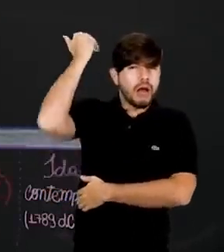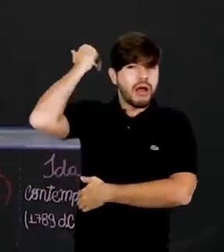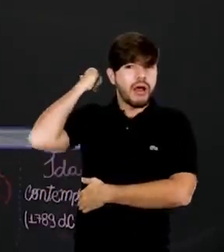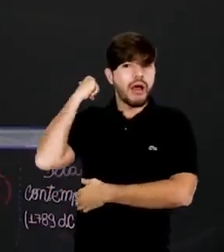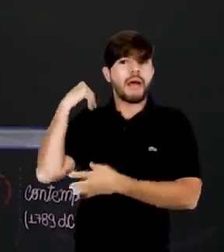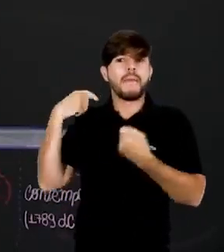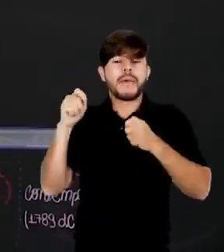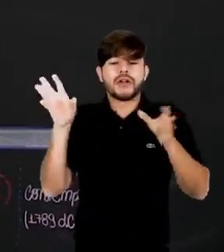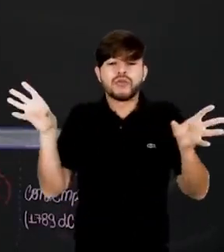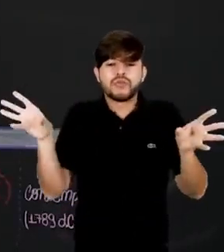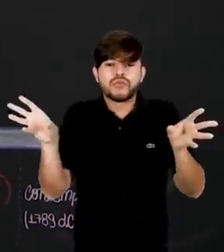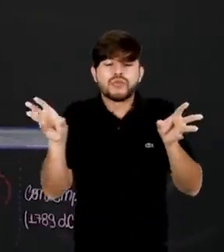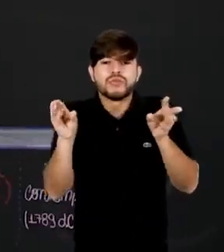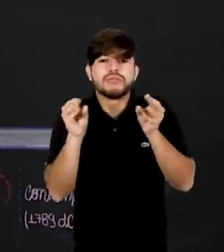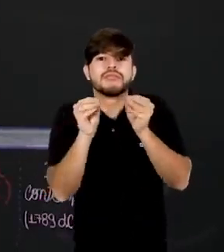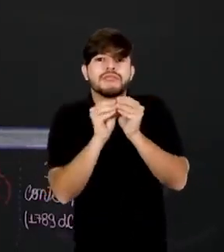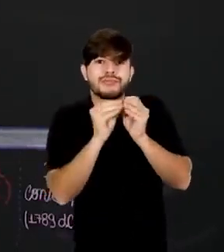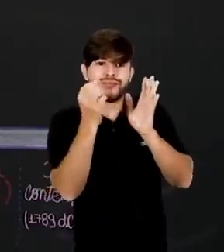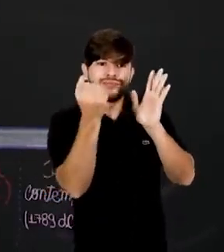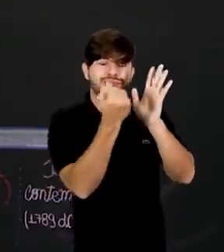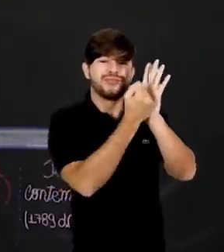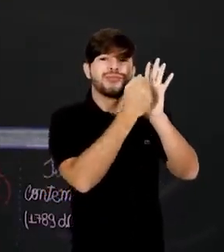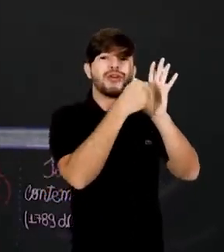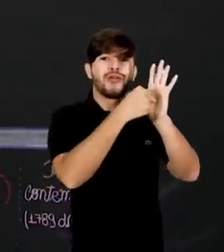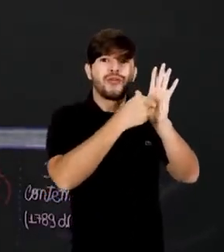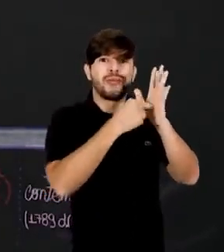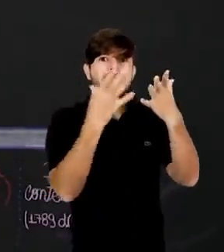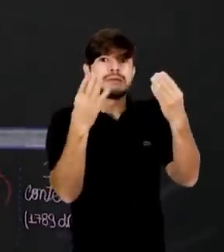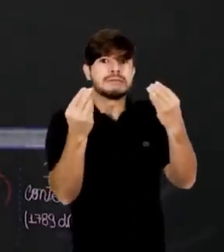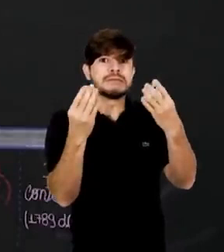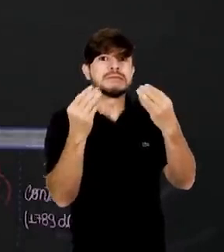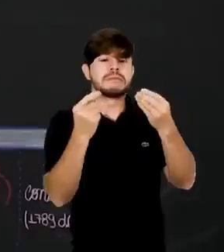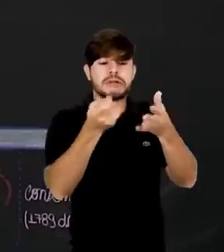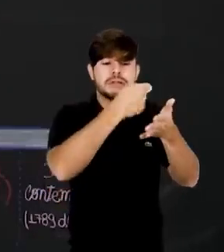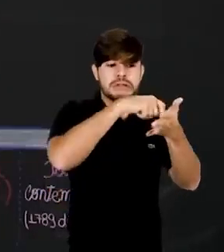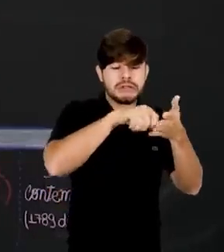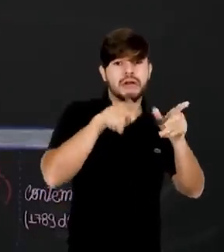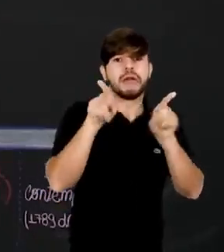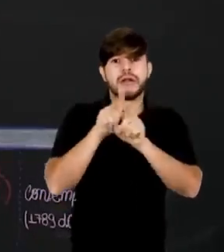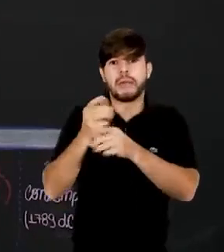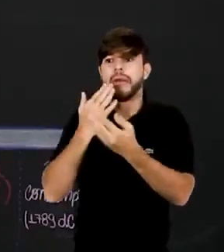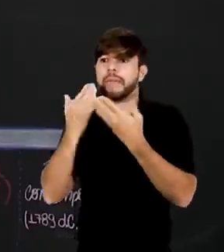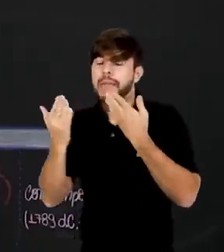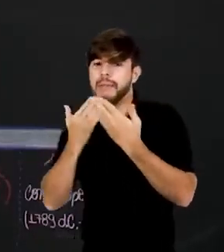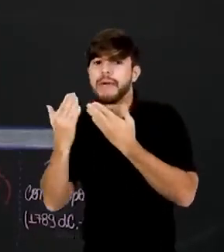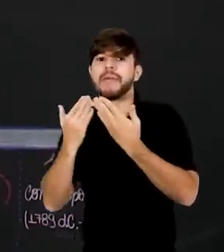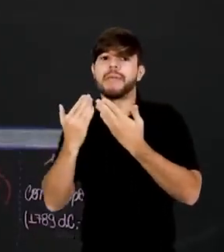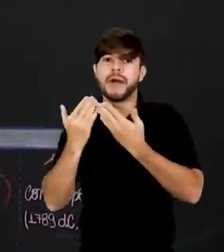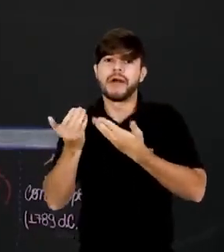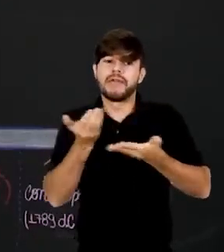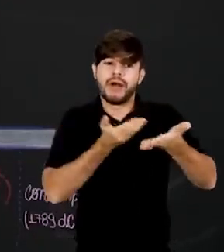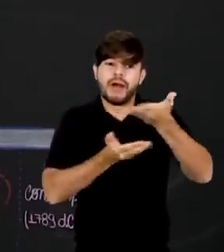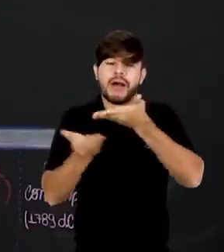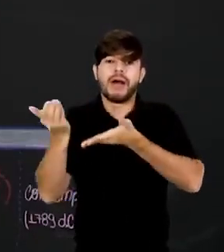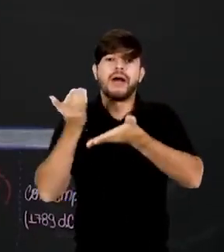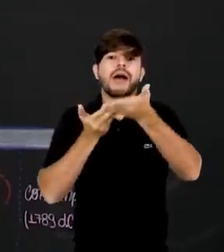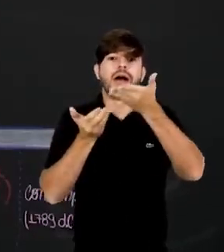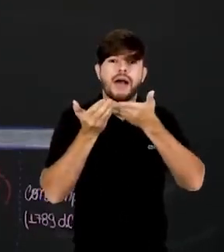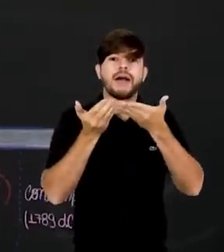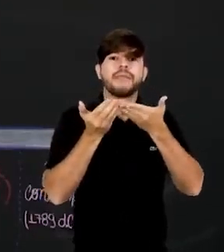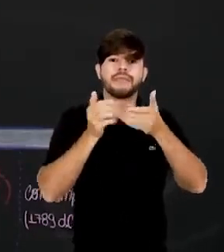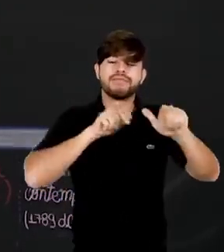um conjunto grande de documentos, tanto escritos quanto não escritos. Isso faz parte da técnica,